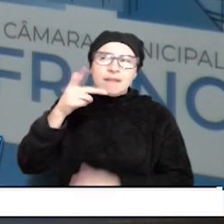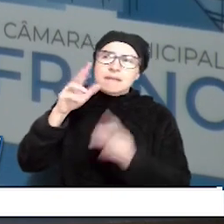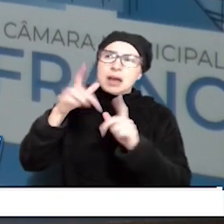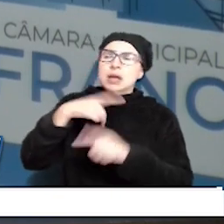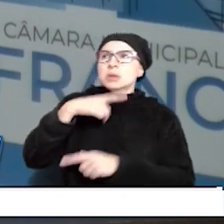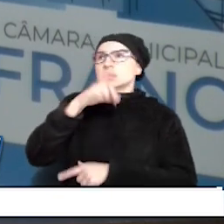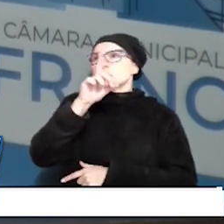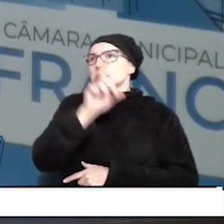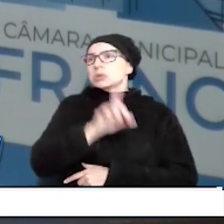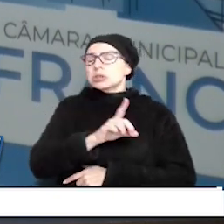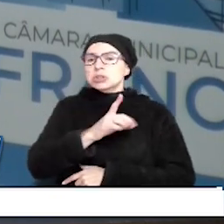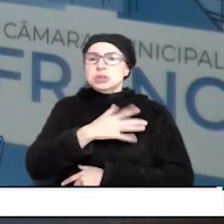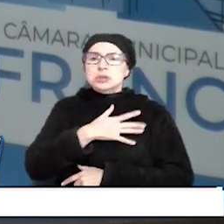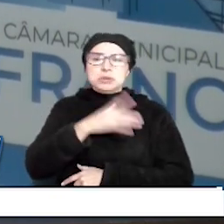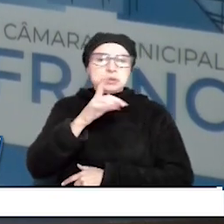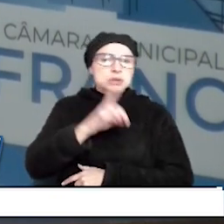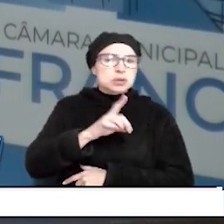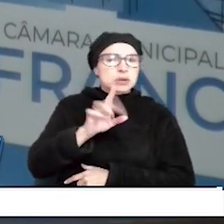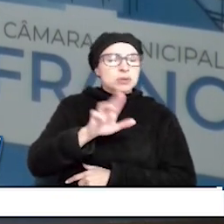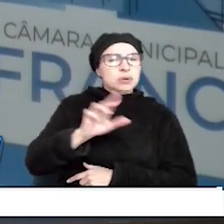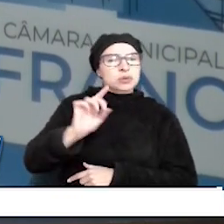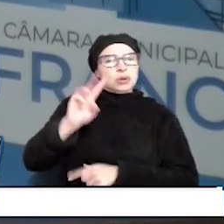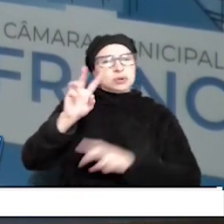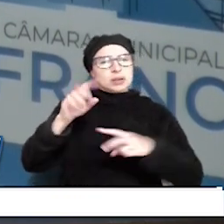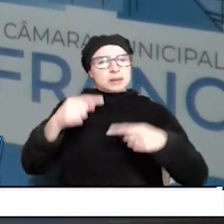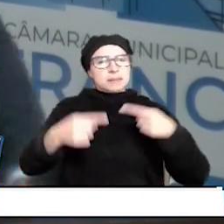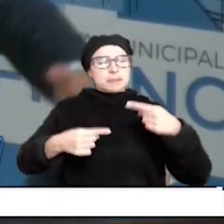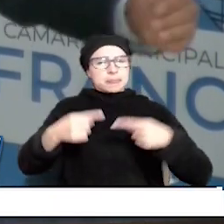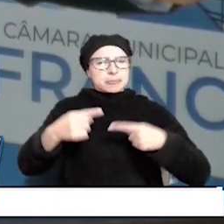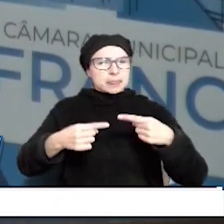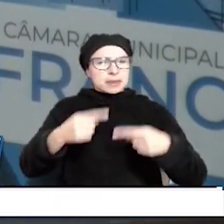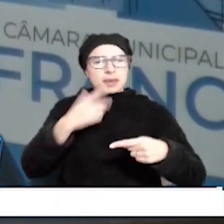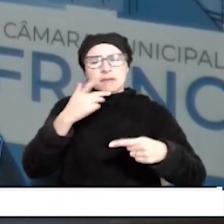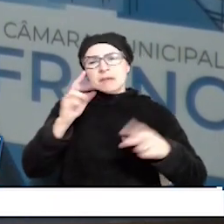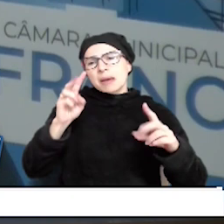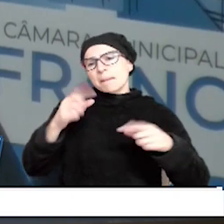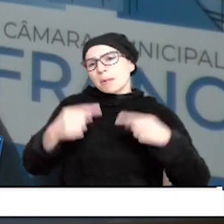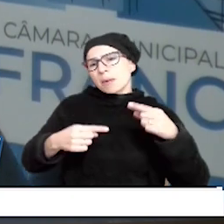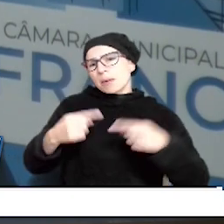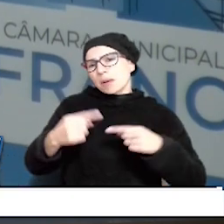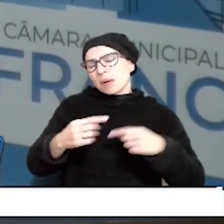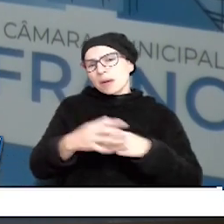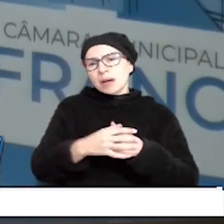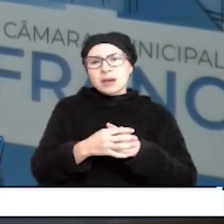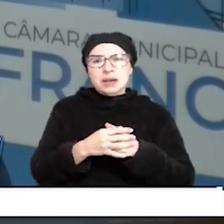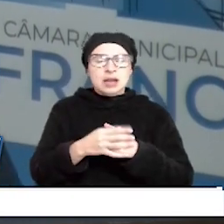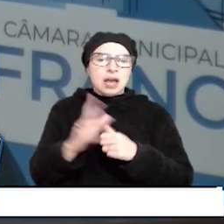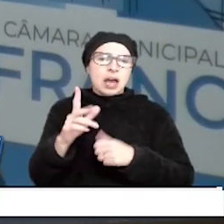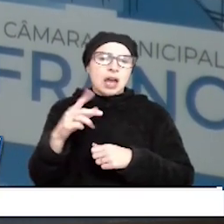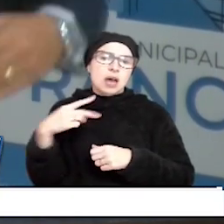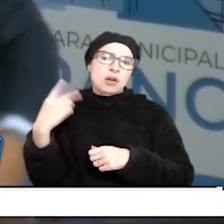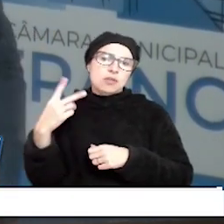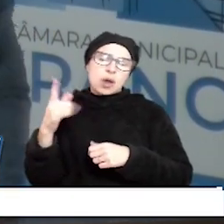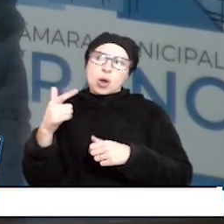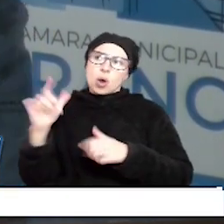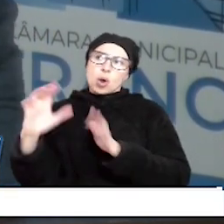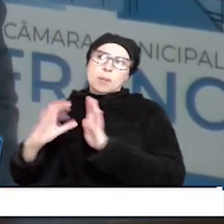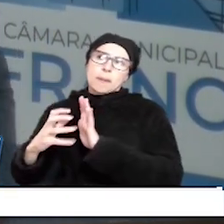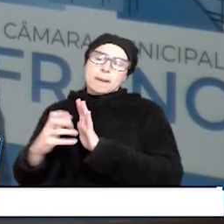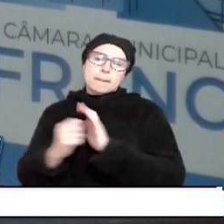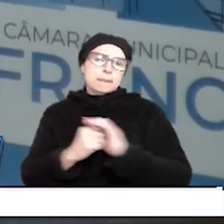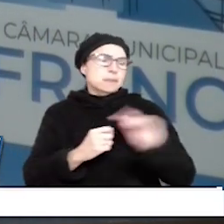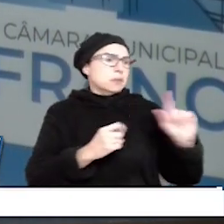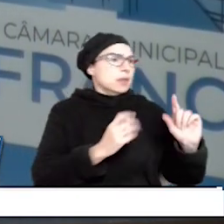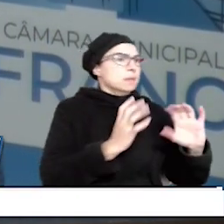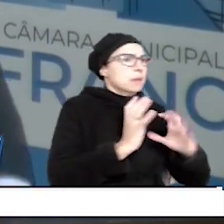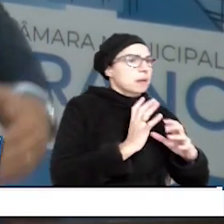direitos, usa o lado político, usa o lado porque o vereador às vezes é de outro partido, ou desse ou